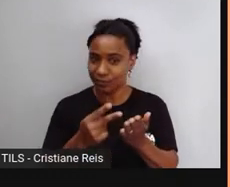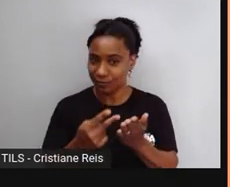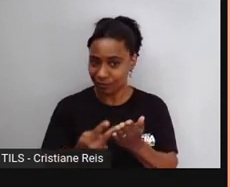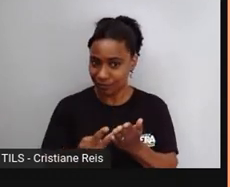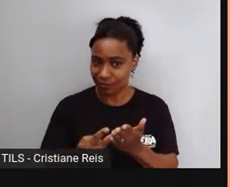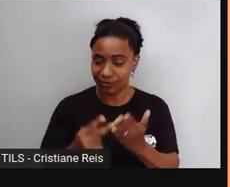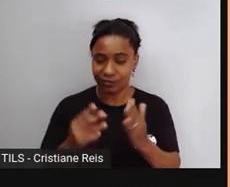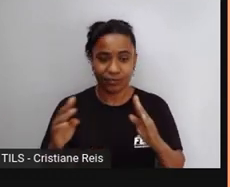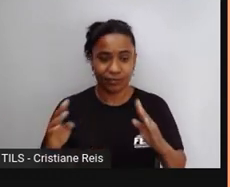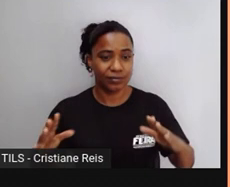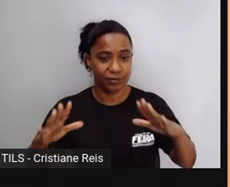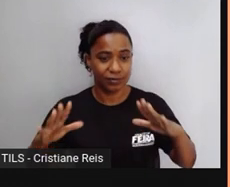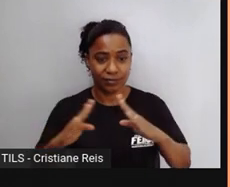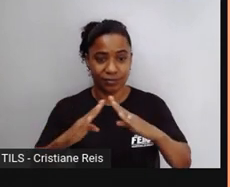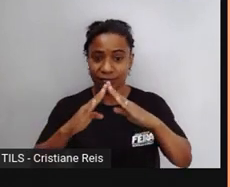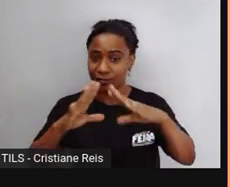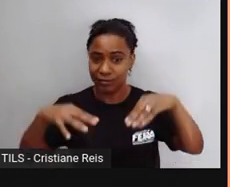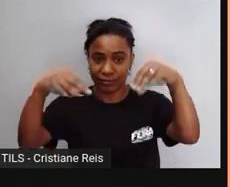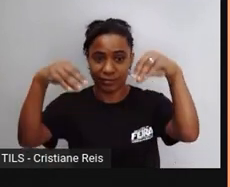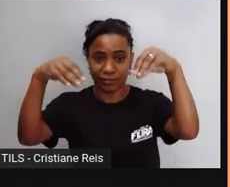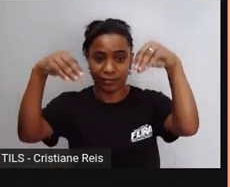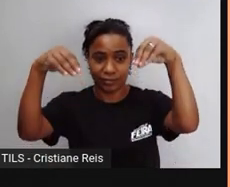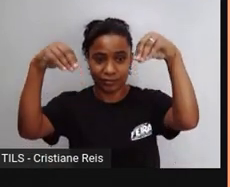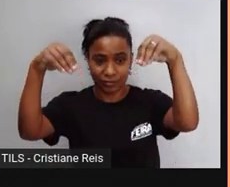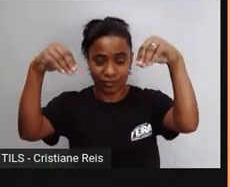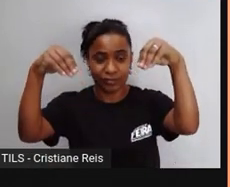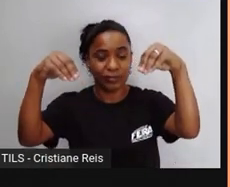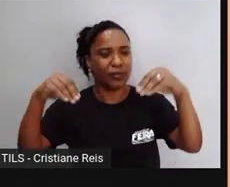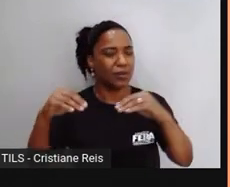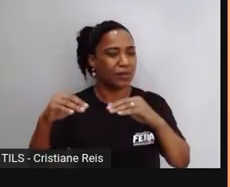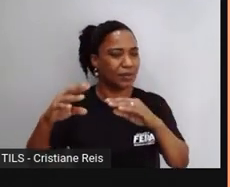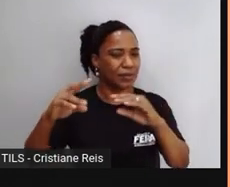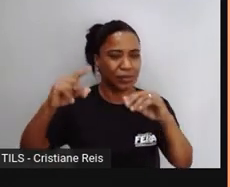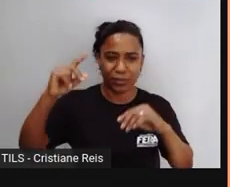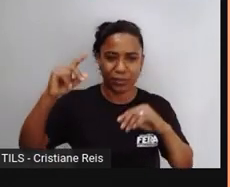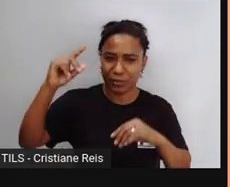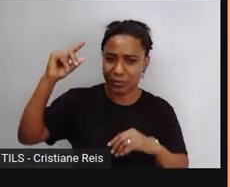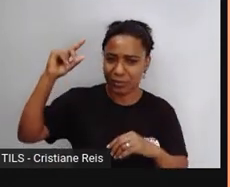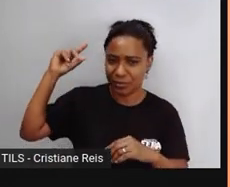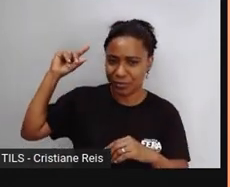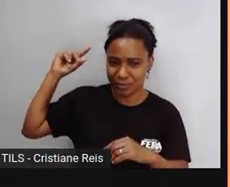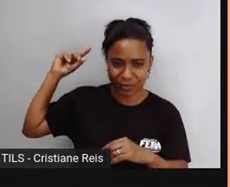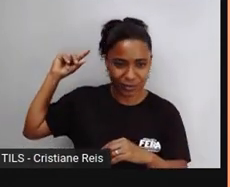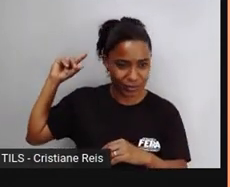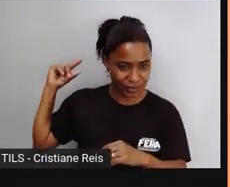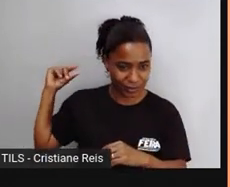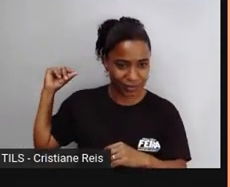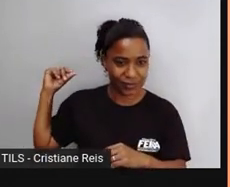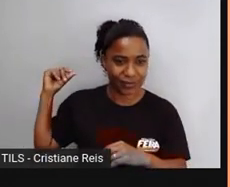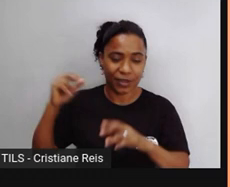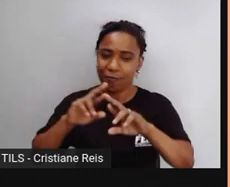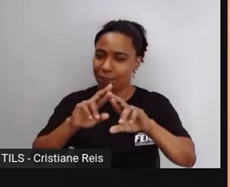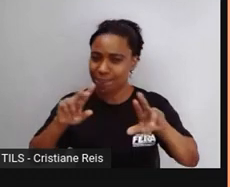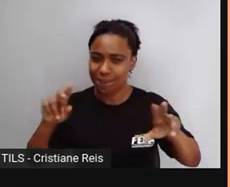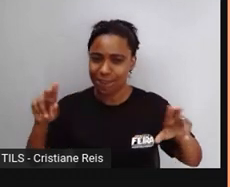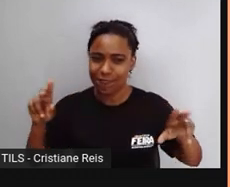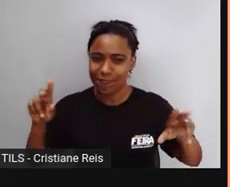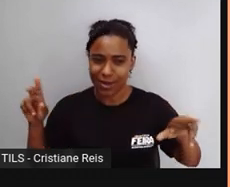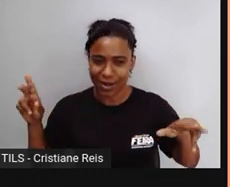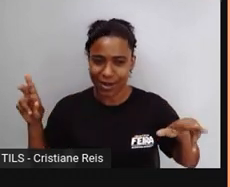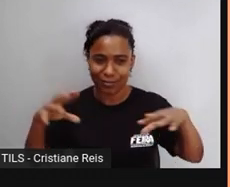são prédios antigos, casas antigas, edificações, né? Há várias maneiras da gente traduzir isso